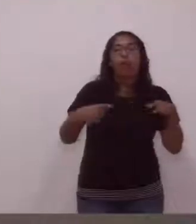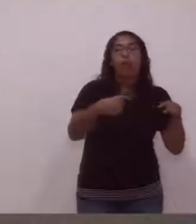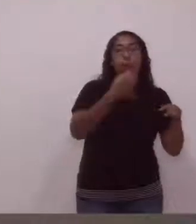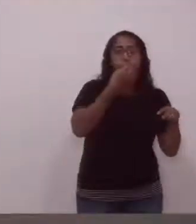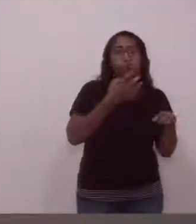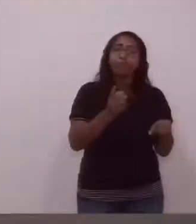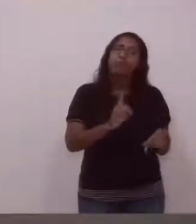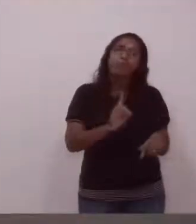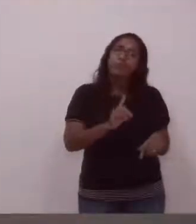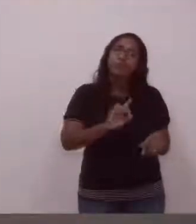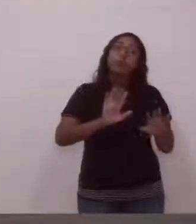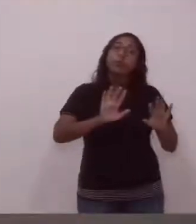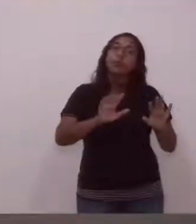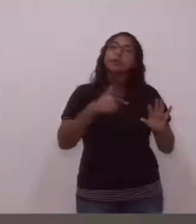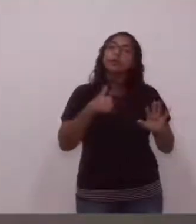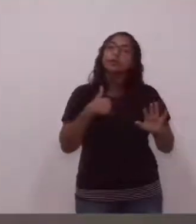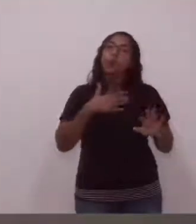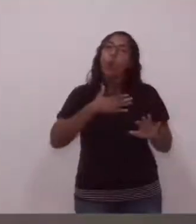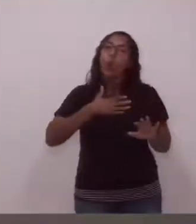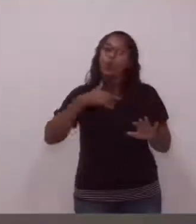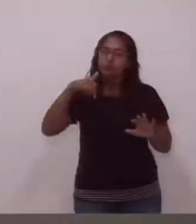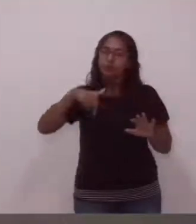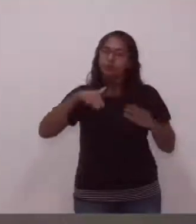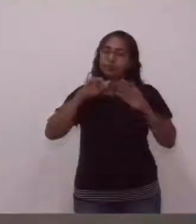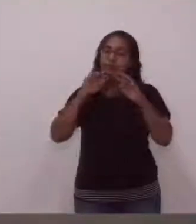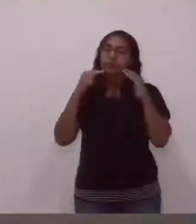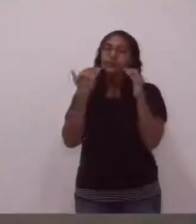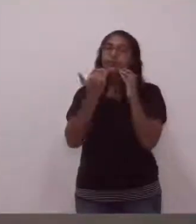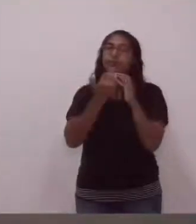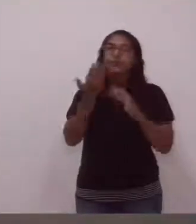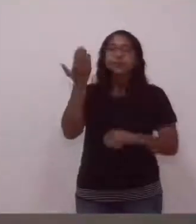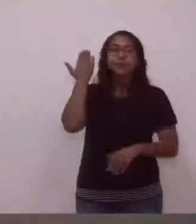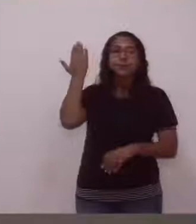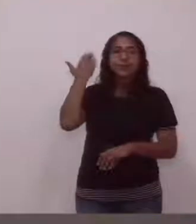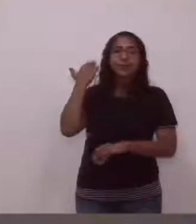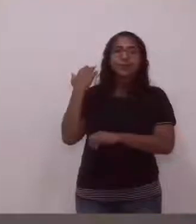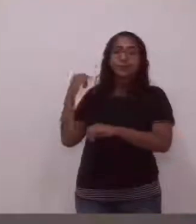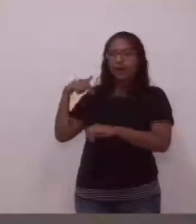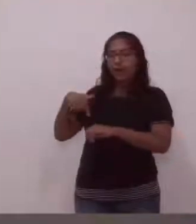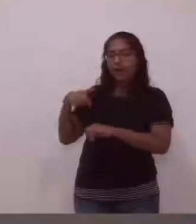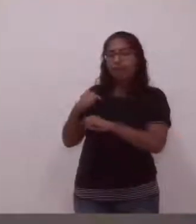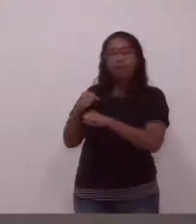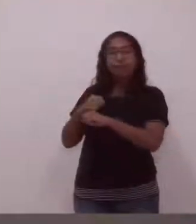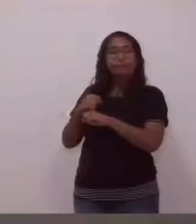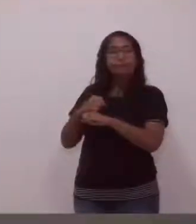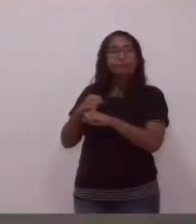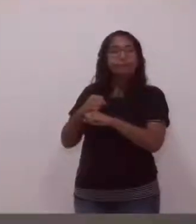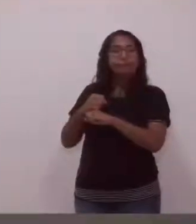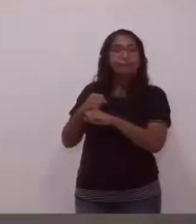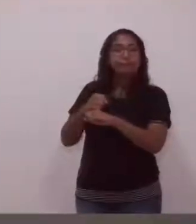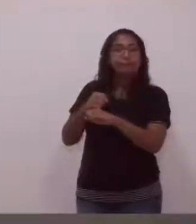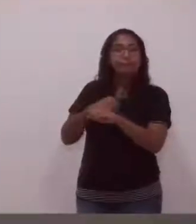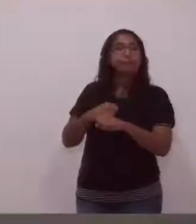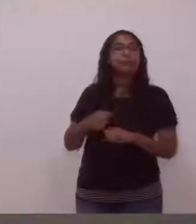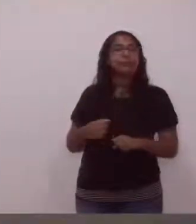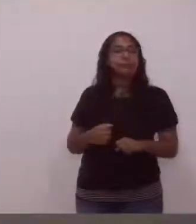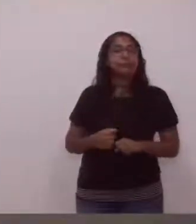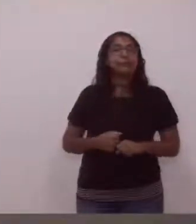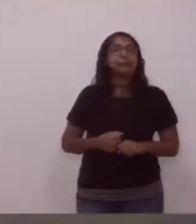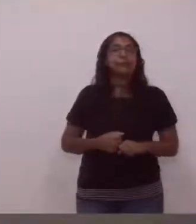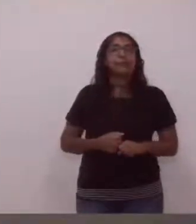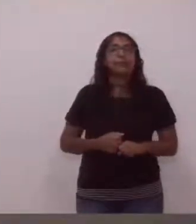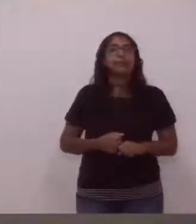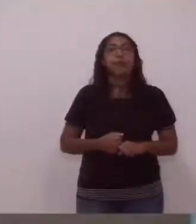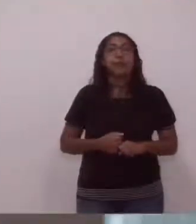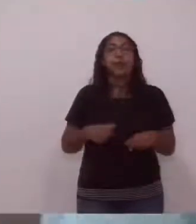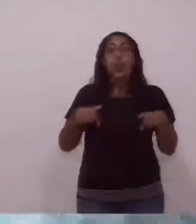mas por retorno a essa casa. Eu que tive 7 mandatos e hoje, com a assinatura dessa posse, foi o